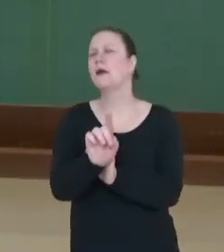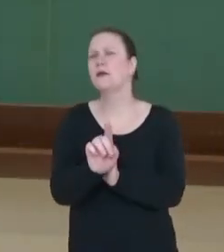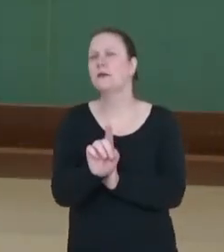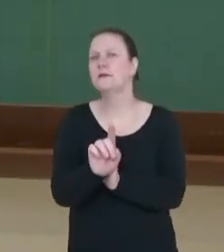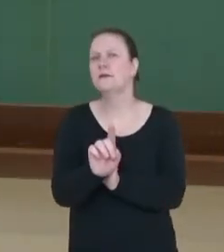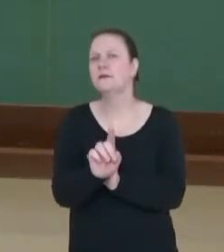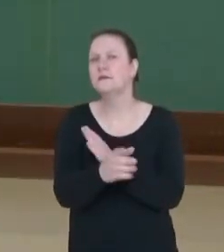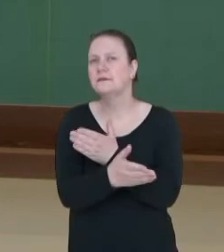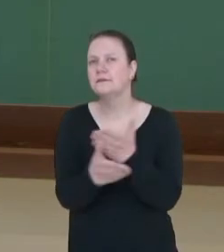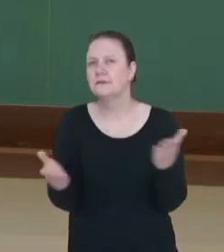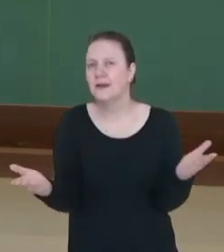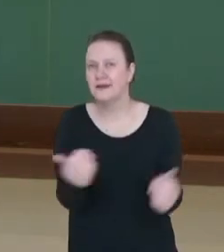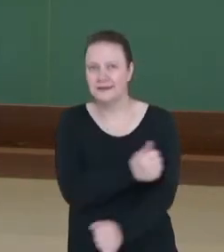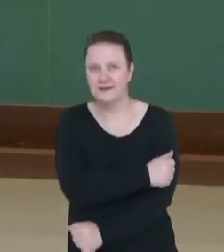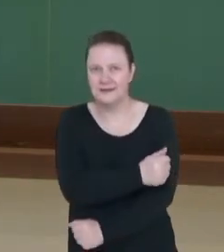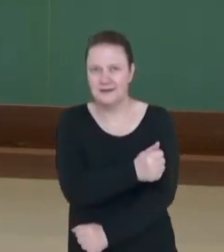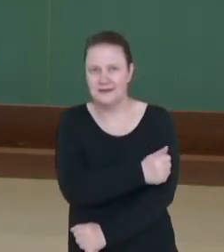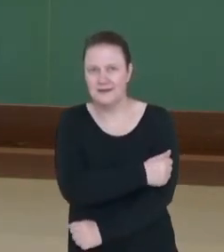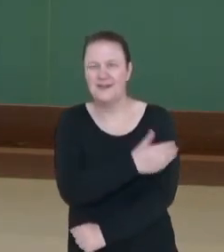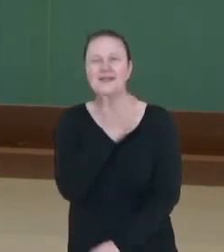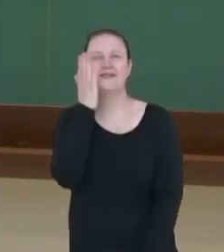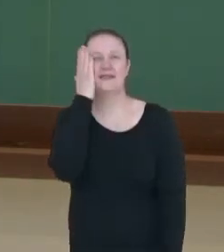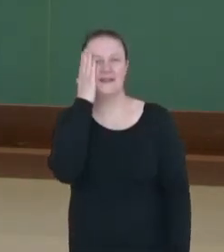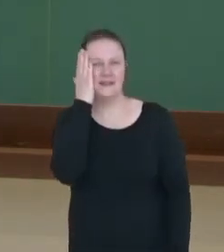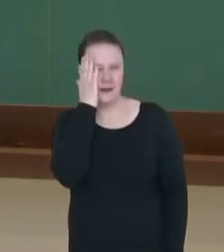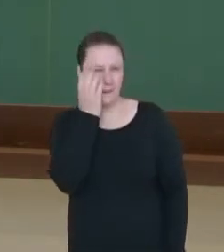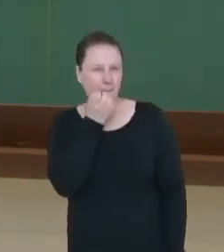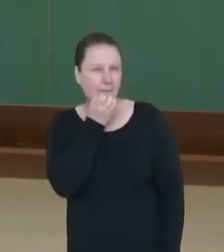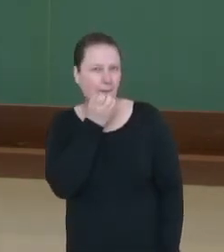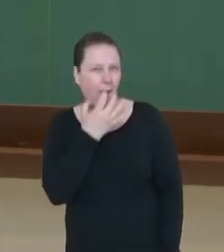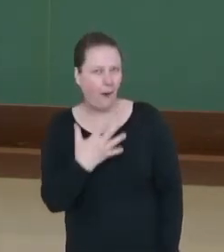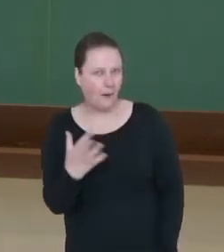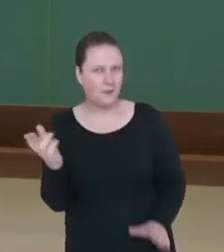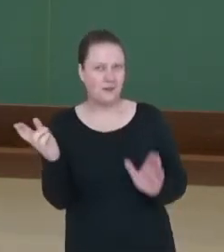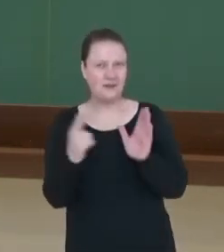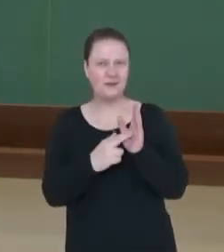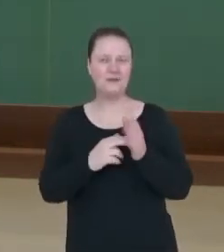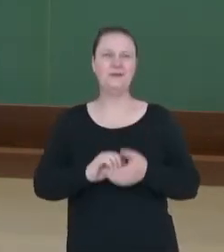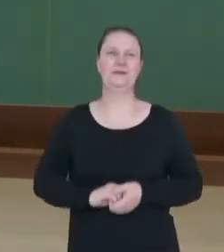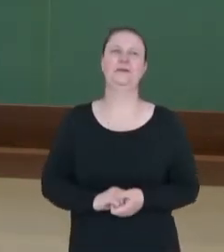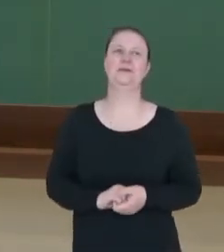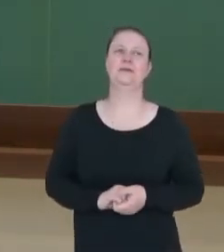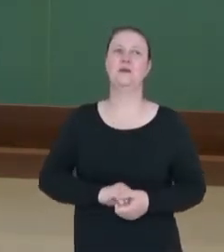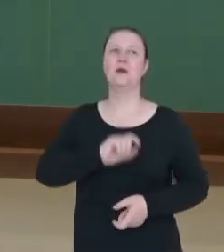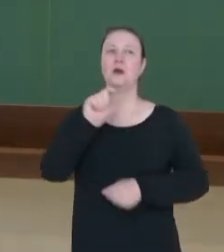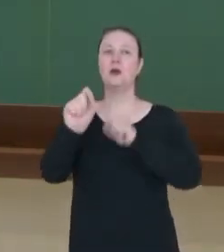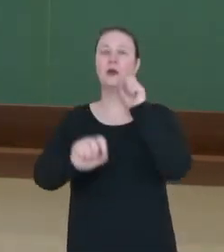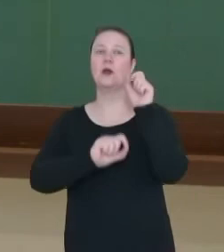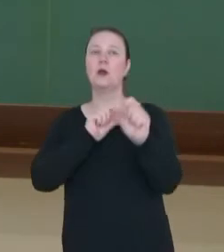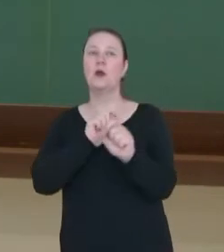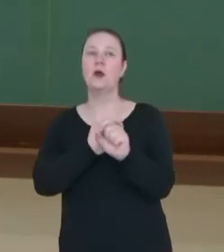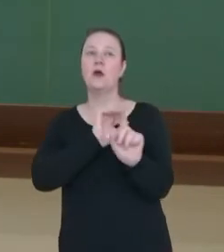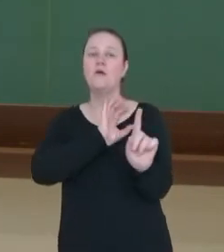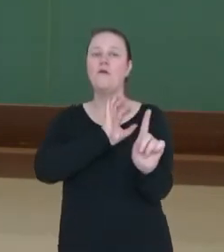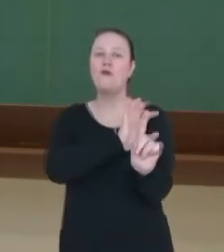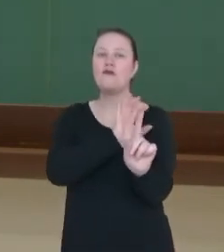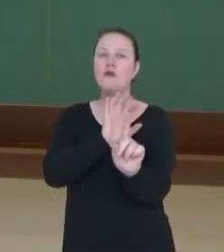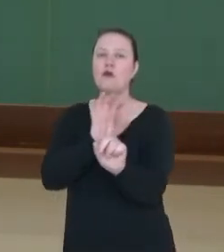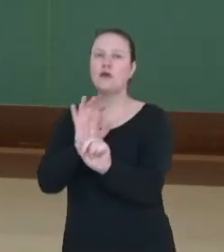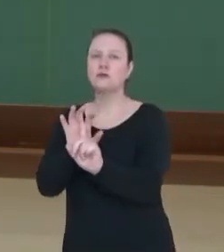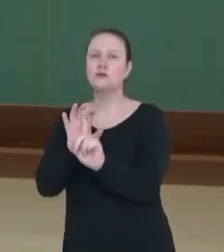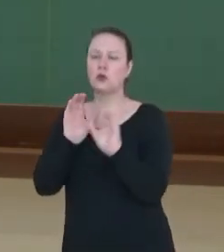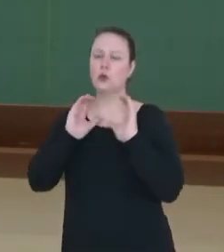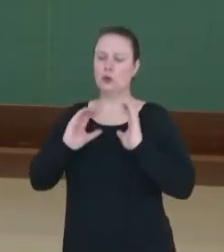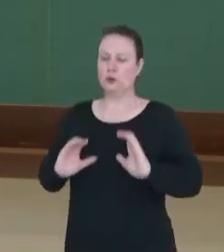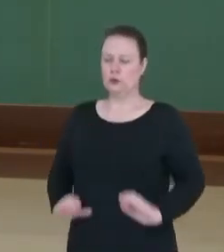caro estudante, vamos ver se você é bom para responder esta, hein? Qual é a influência que o estilo de vida de